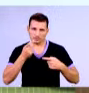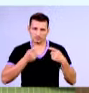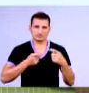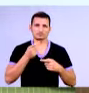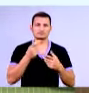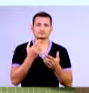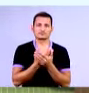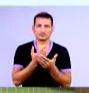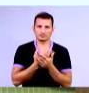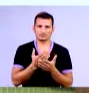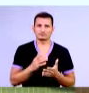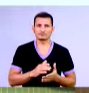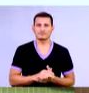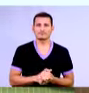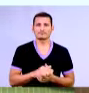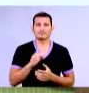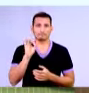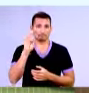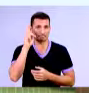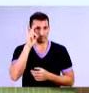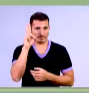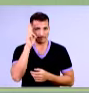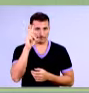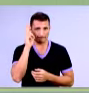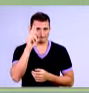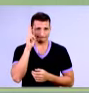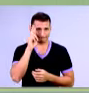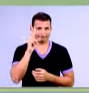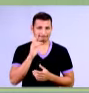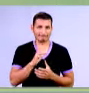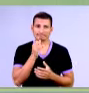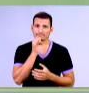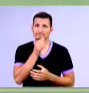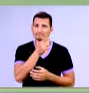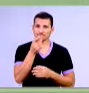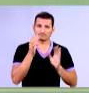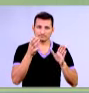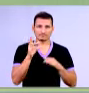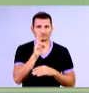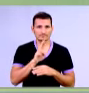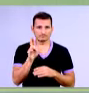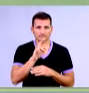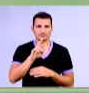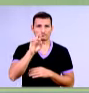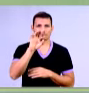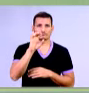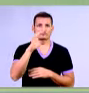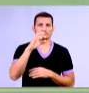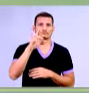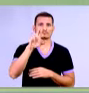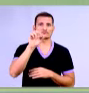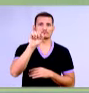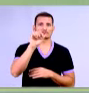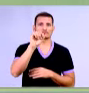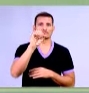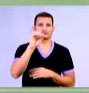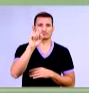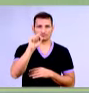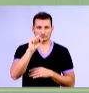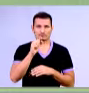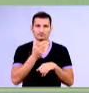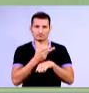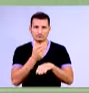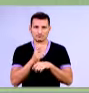aulas. Vale a pena relembrá-las, né? Então, se você já usou recursos multimídias para apresentação de